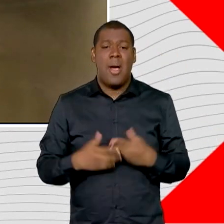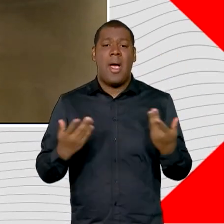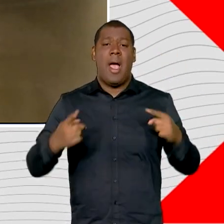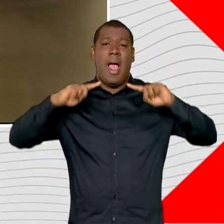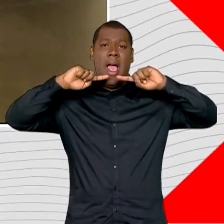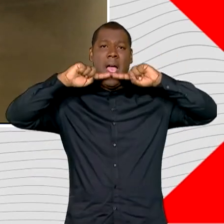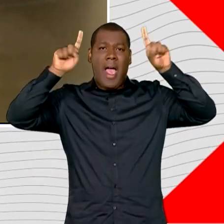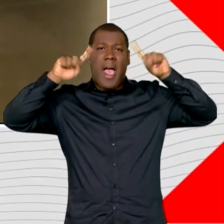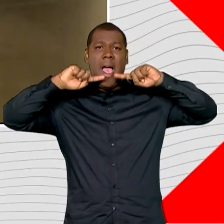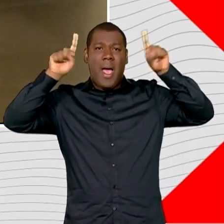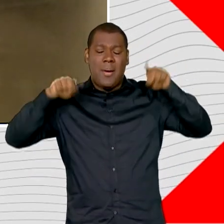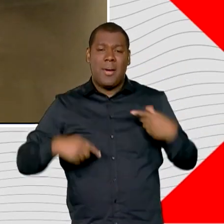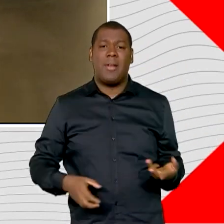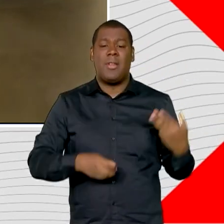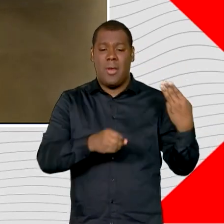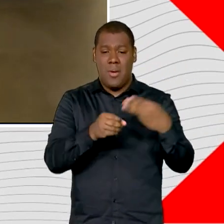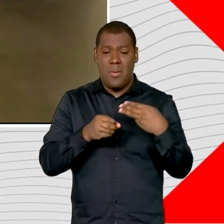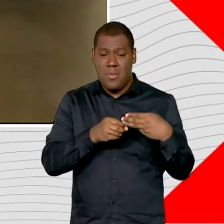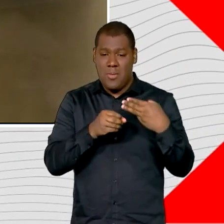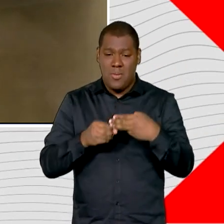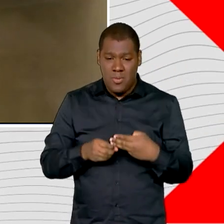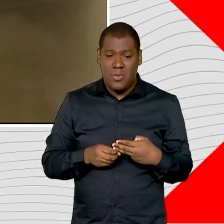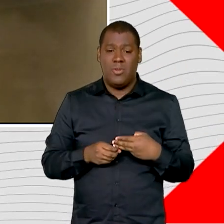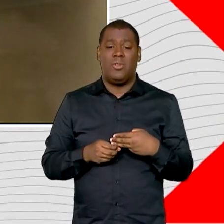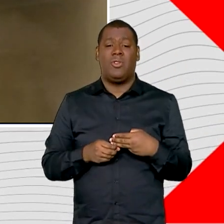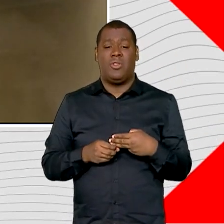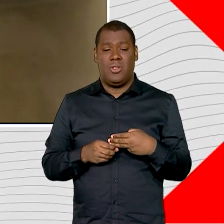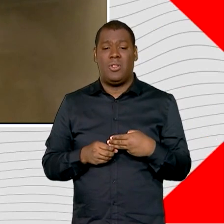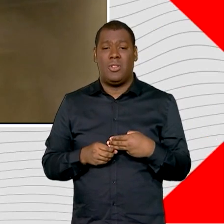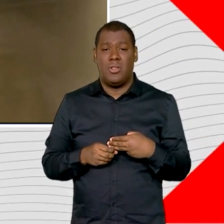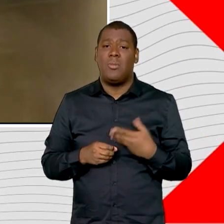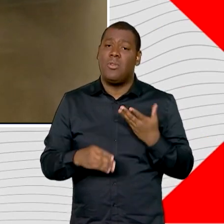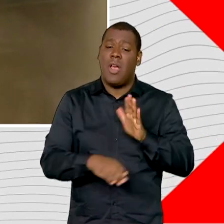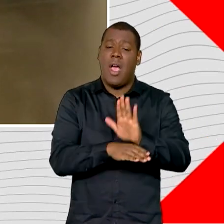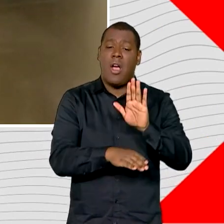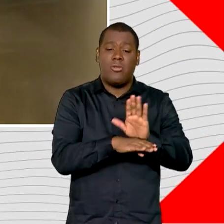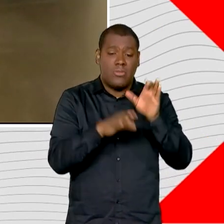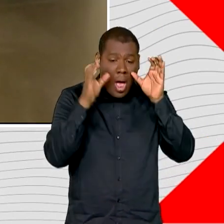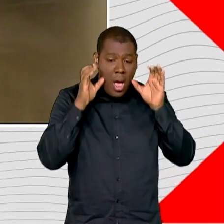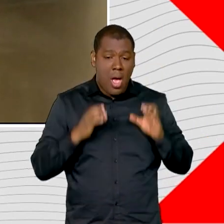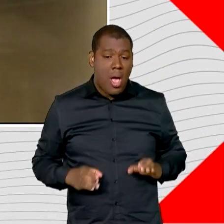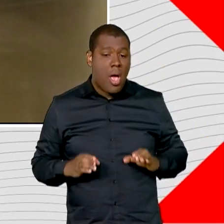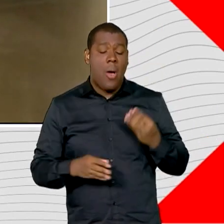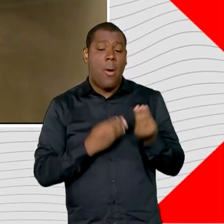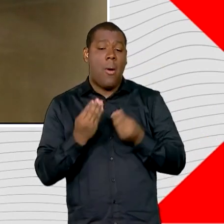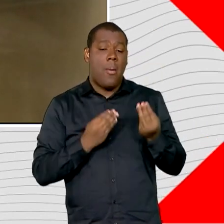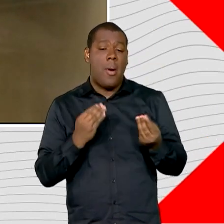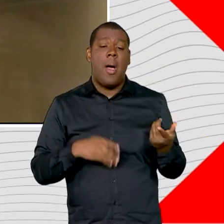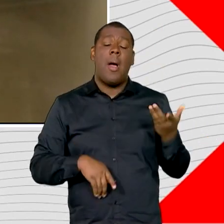município é o ente federativo mais próximo do cidadão. Pergunto, o governo federal